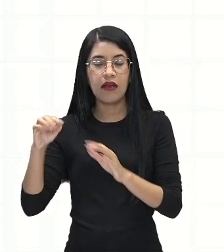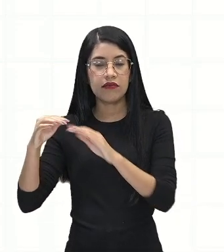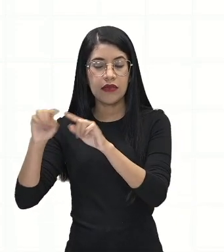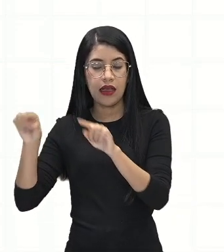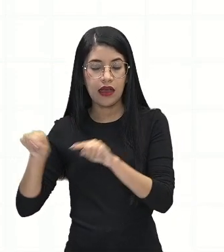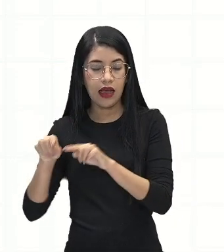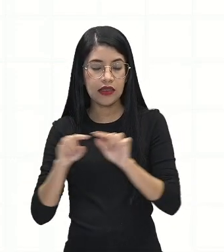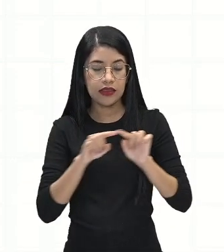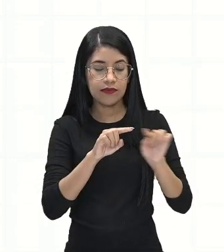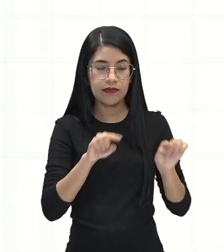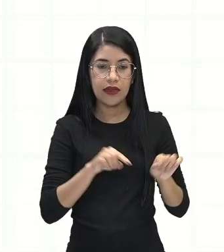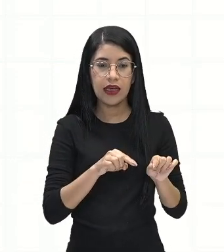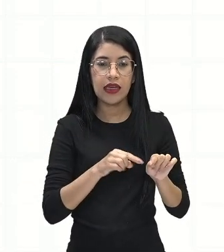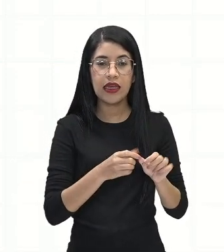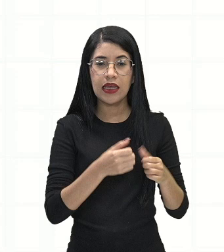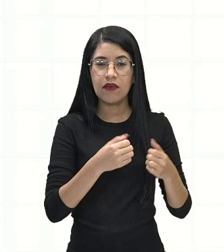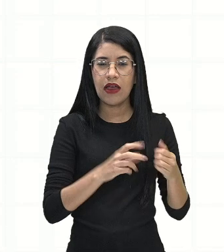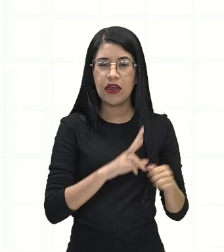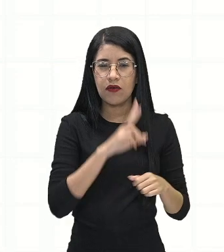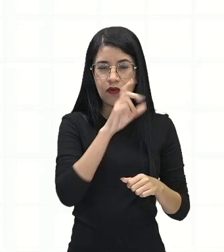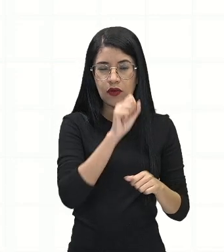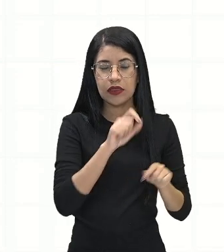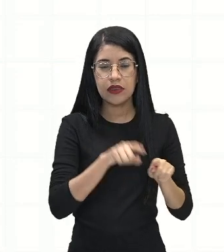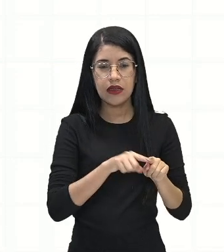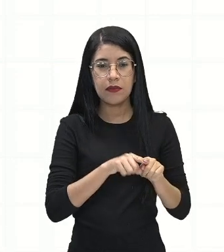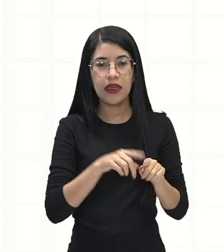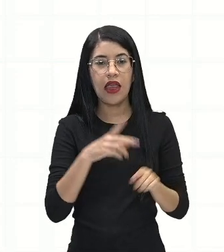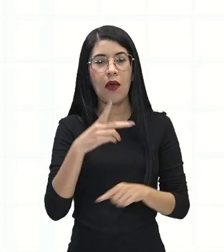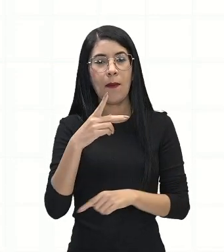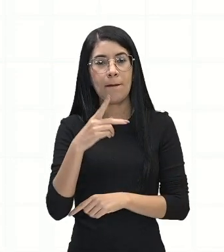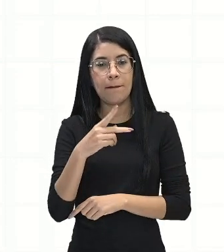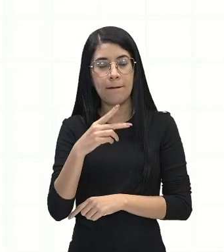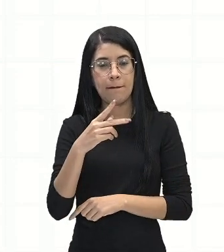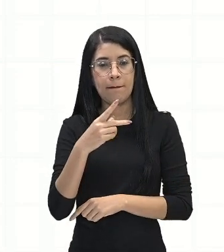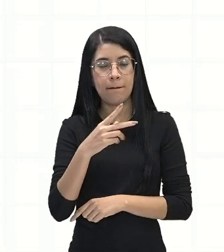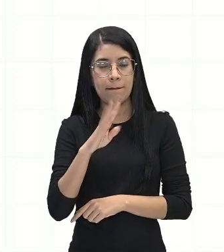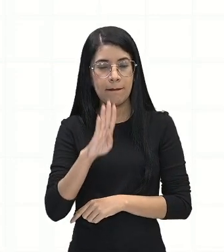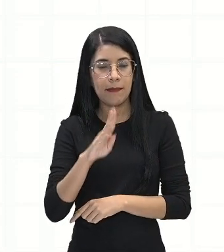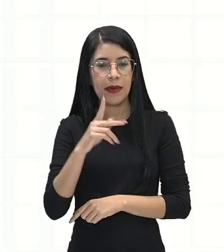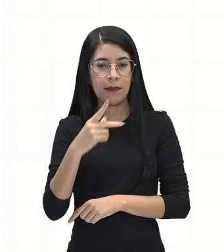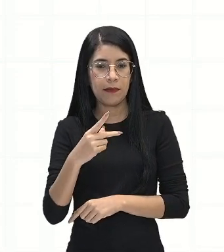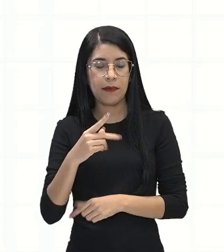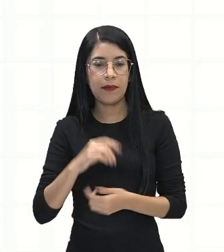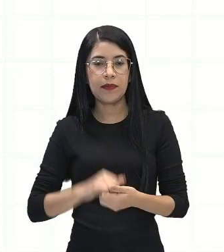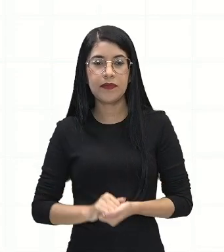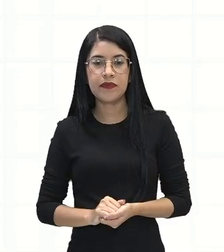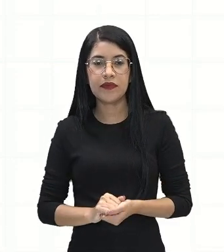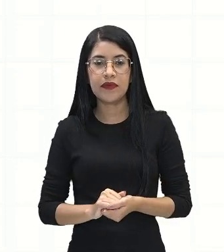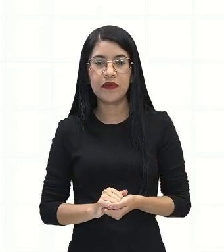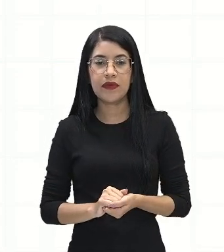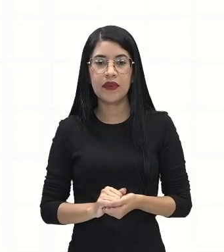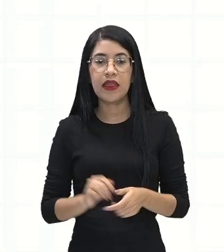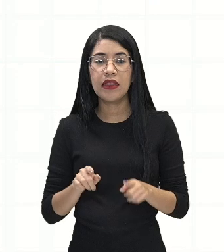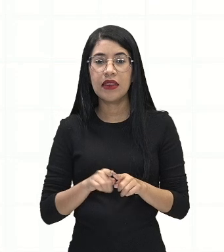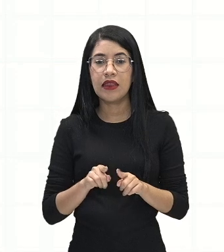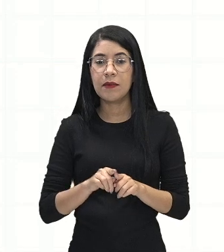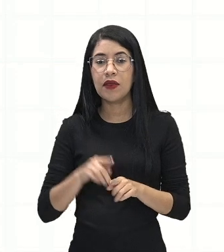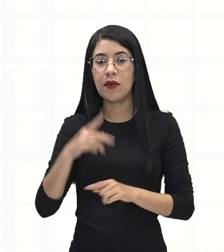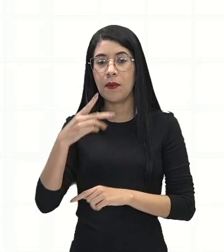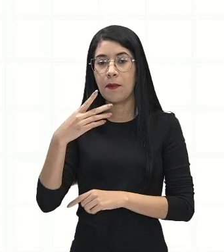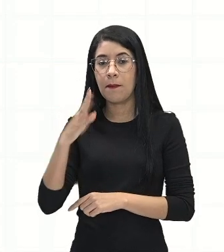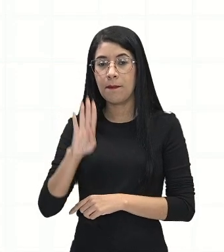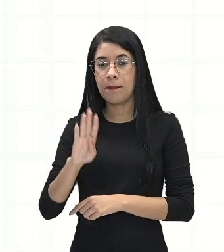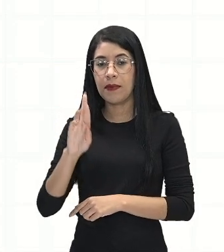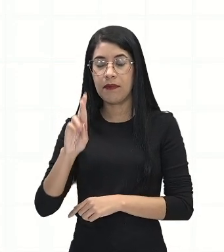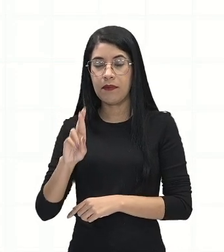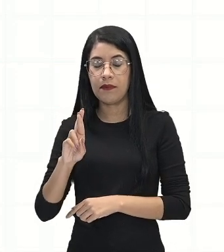forças denomina-se braço da força potente, que é o BP, e o braço da força resistente, que é o